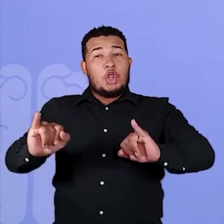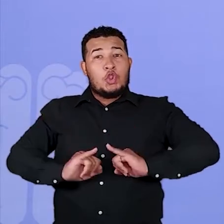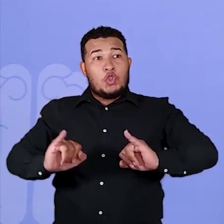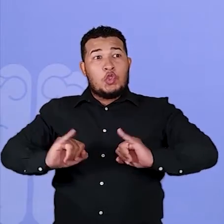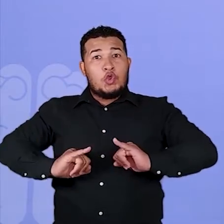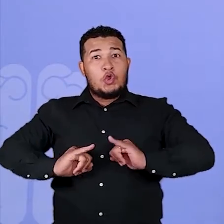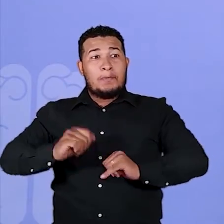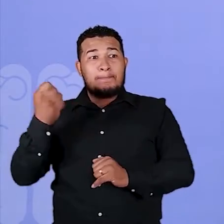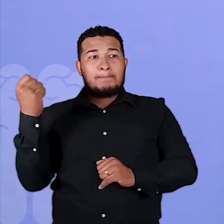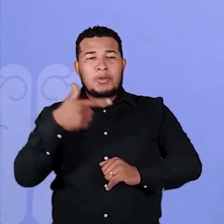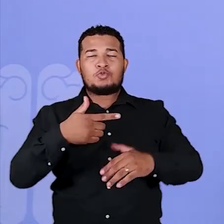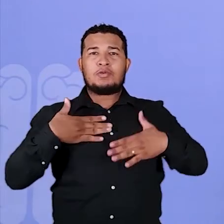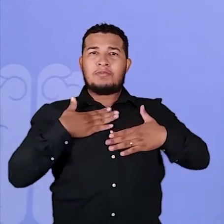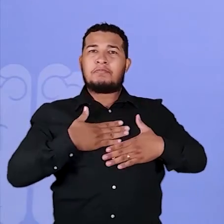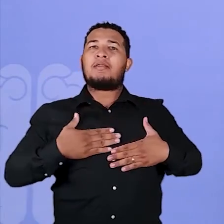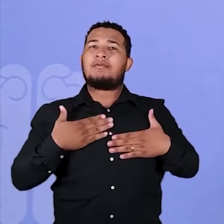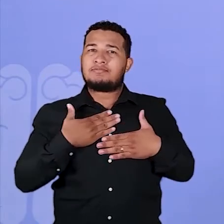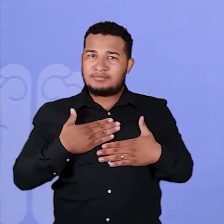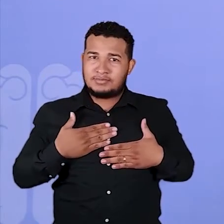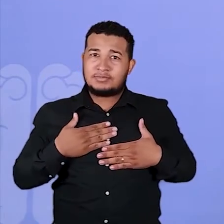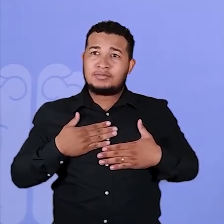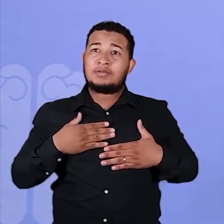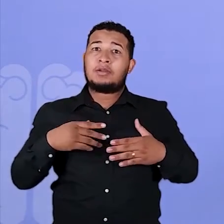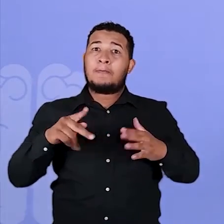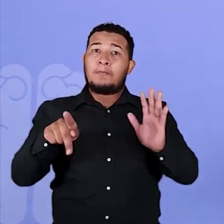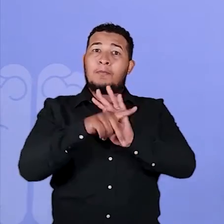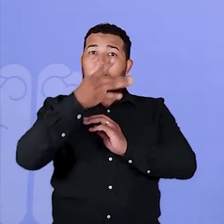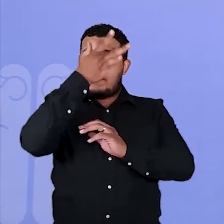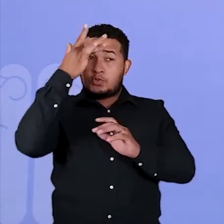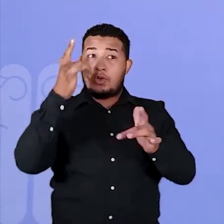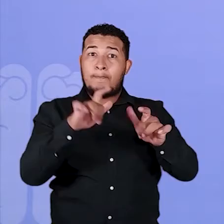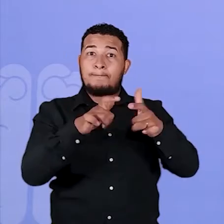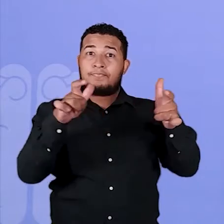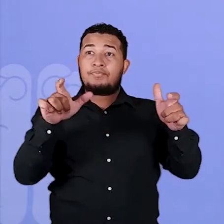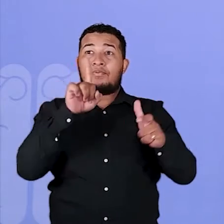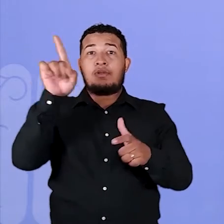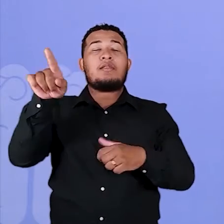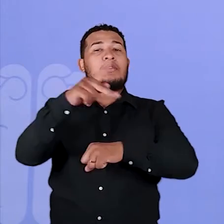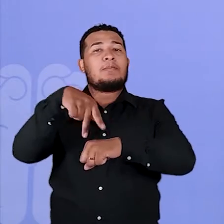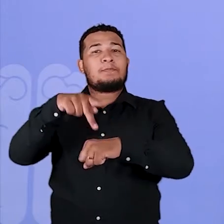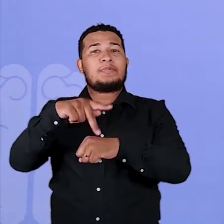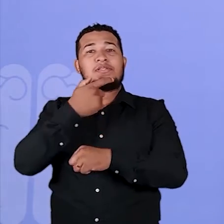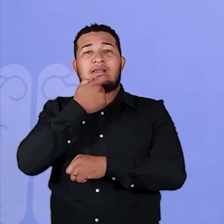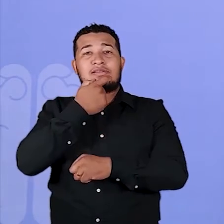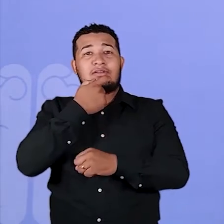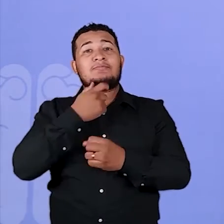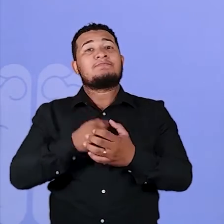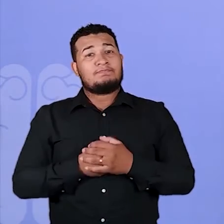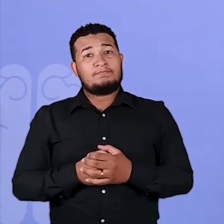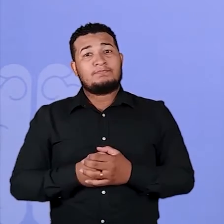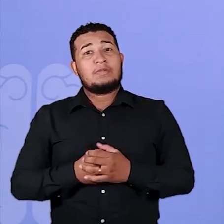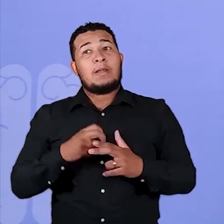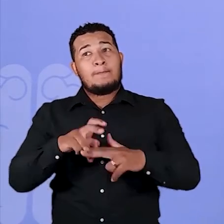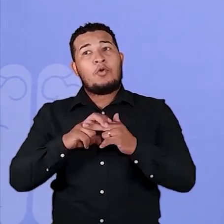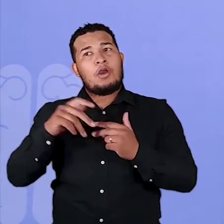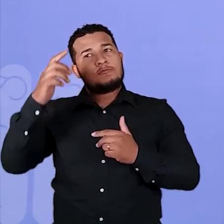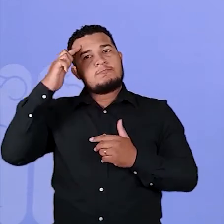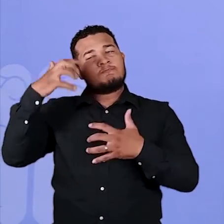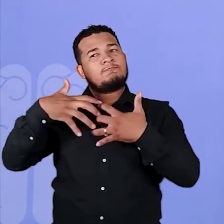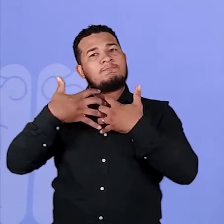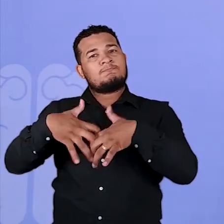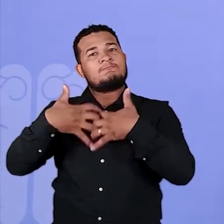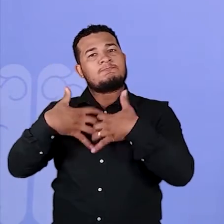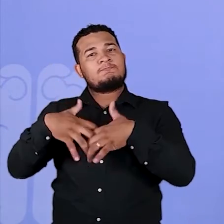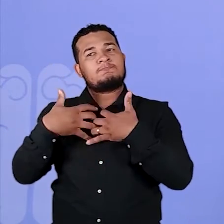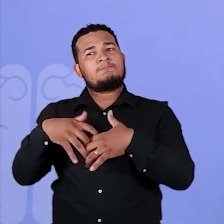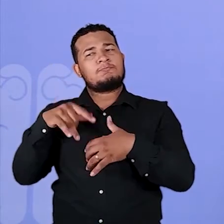mais dor do que prazer para a maioria da população na Inglaterra. E com base nesse raciocínio,